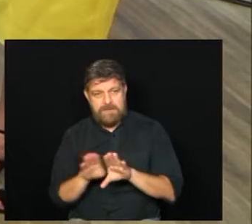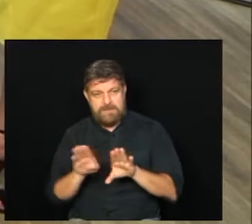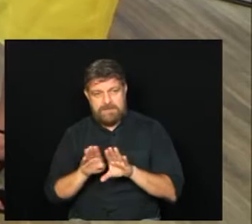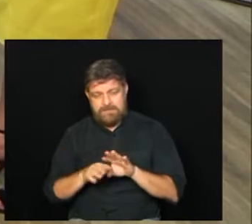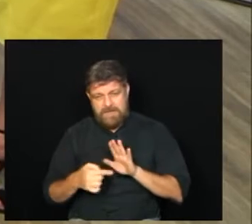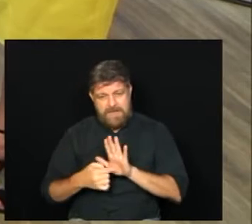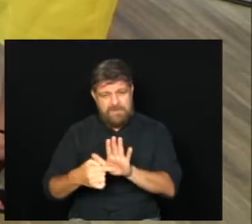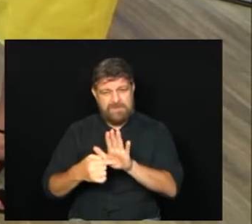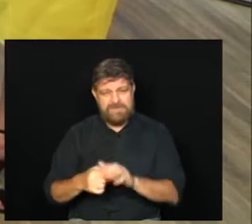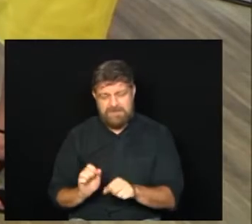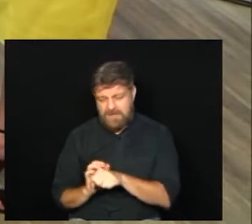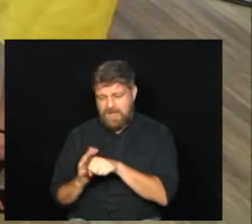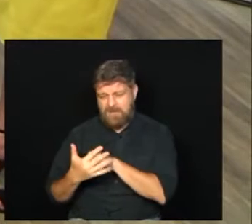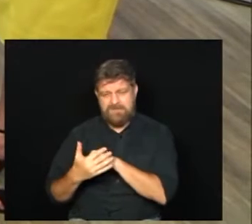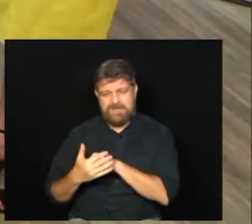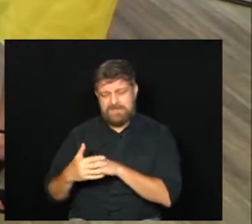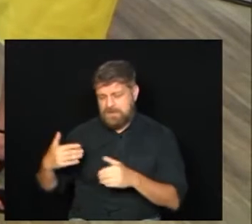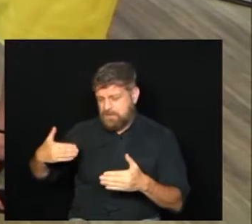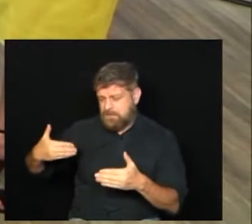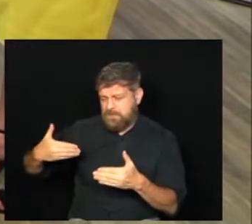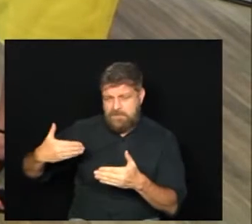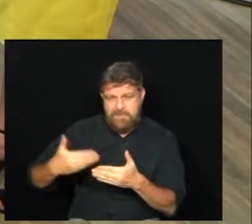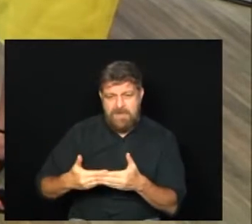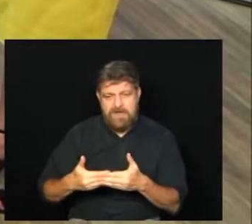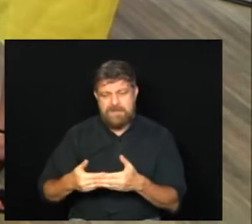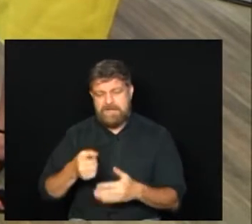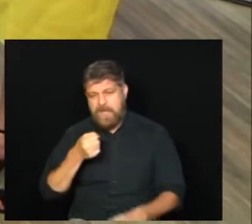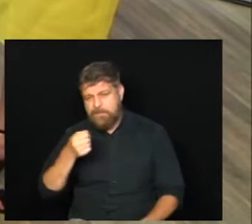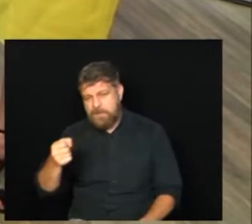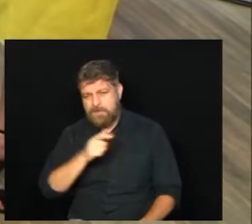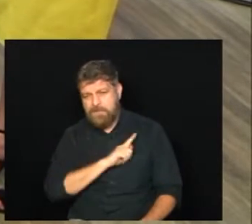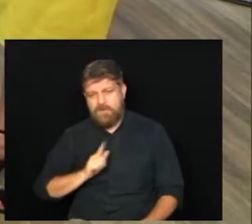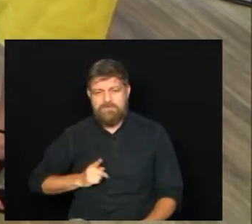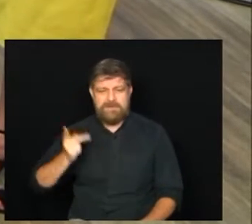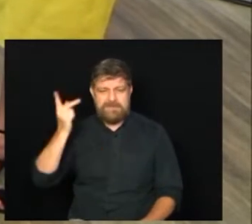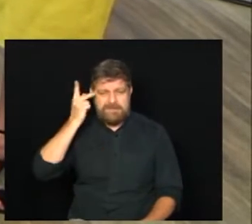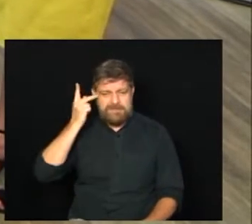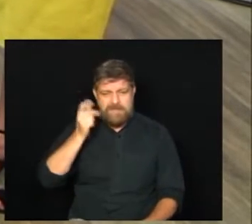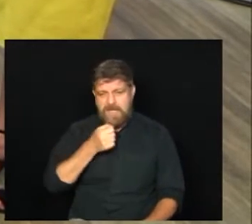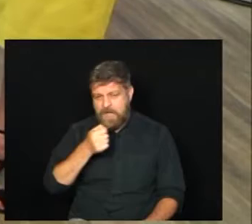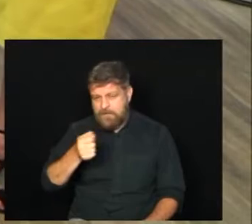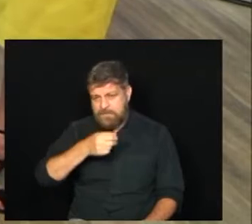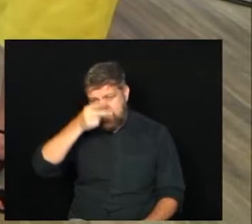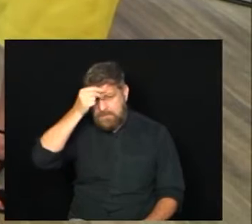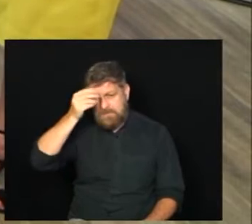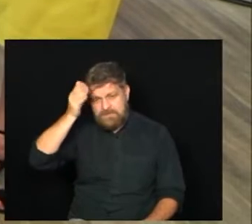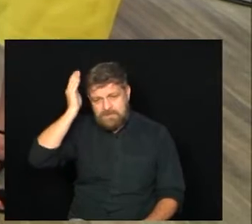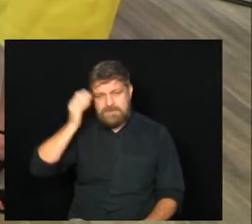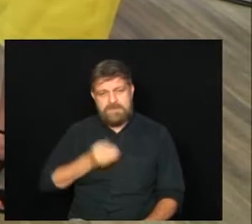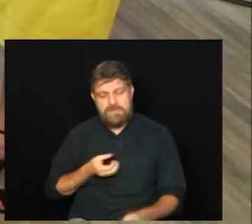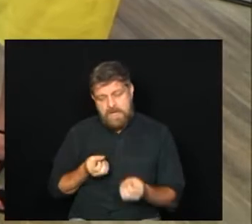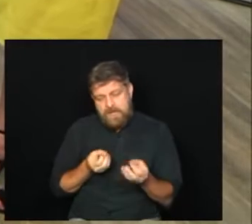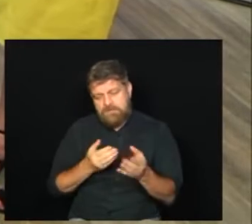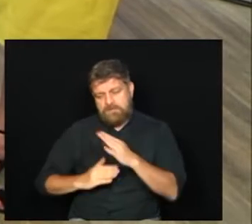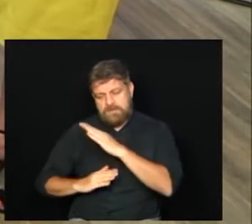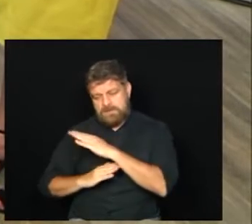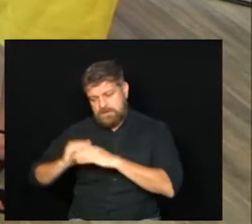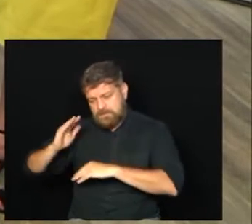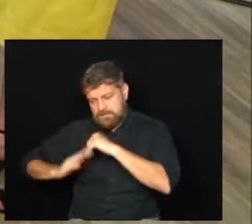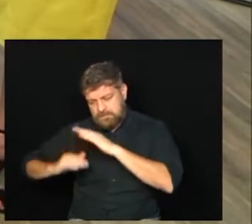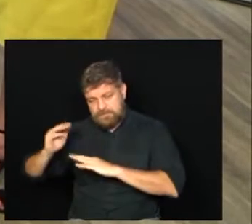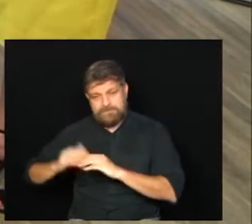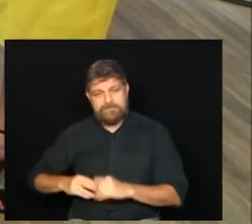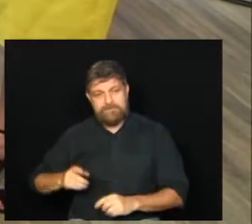panorama desde a Covid-19 até a coletiva de governador, coletiva do prefeito, as notícias do Legislativo, já que a